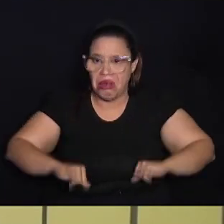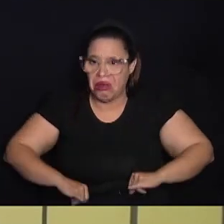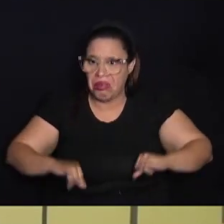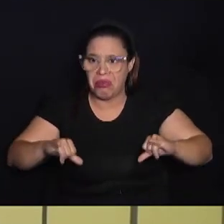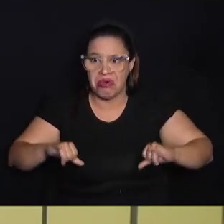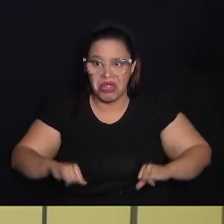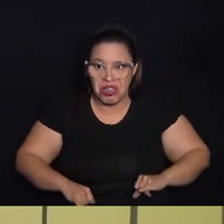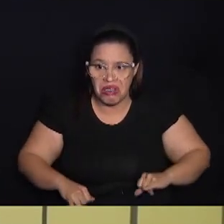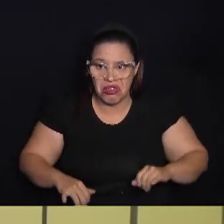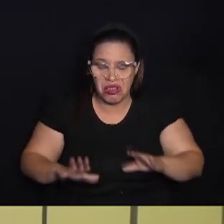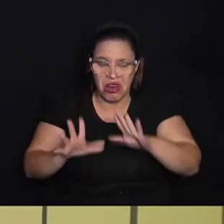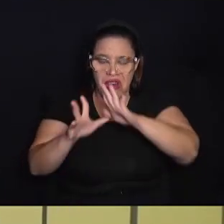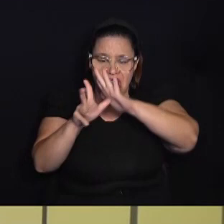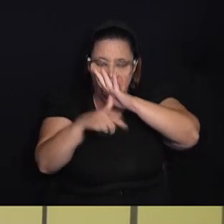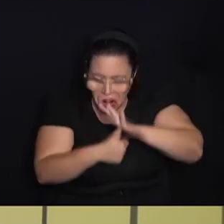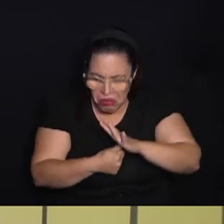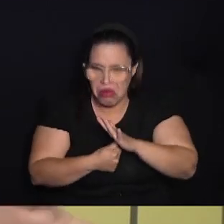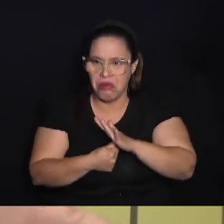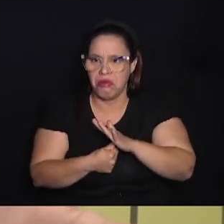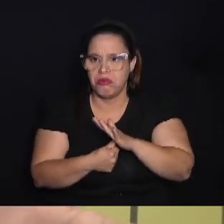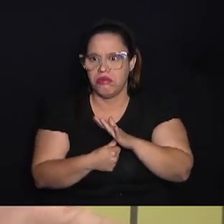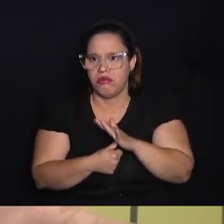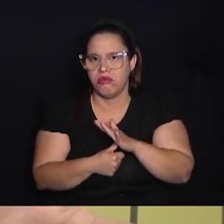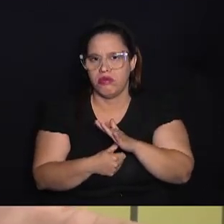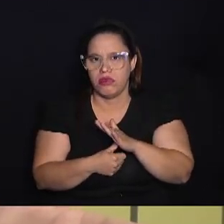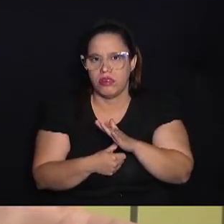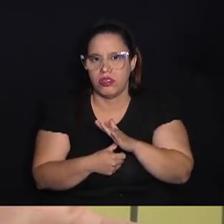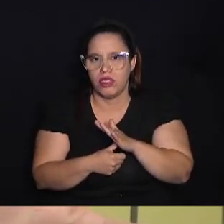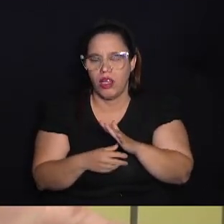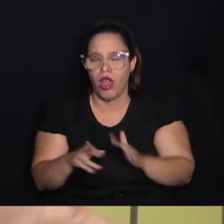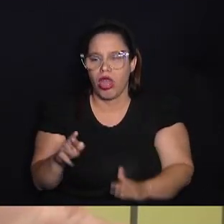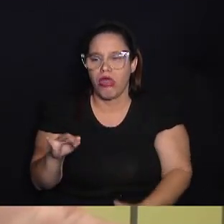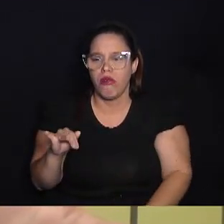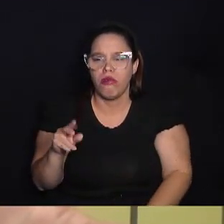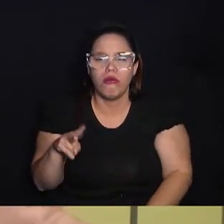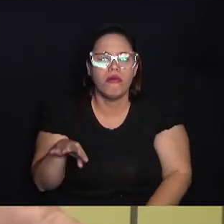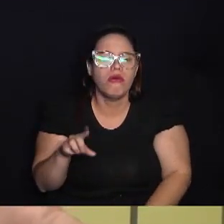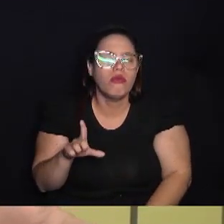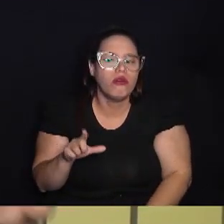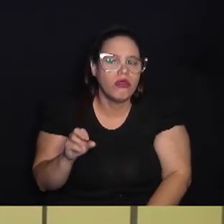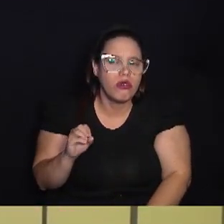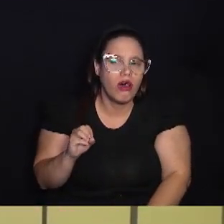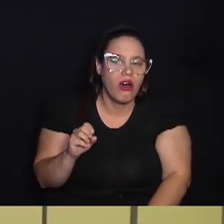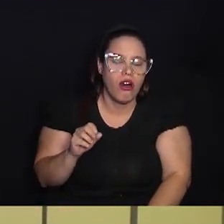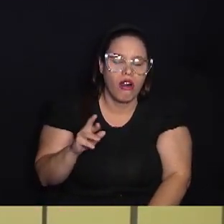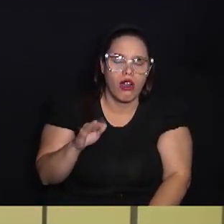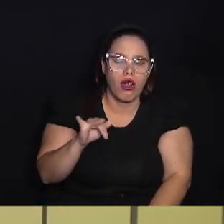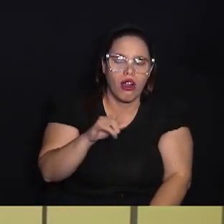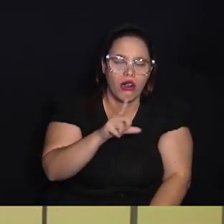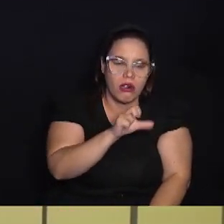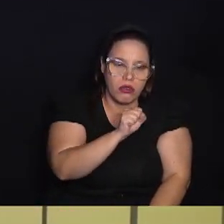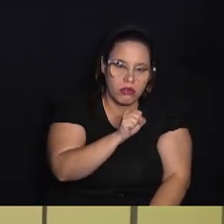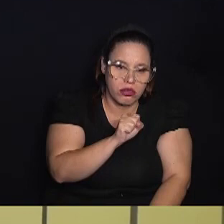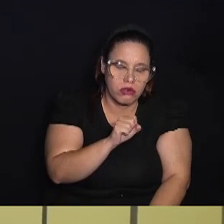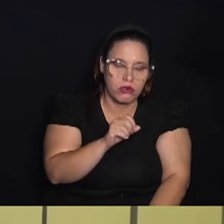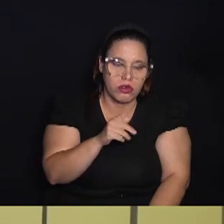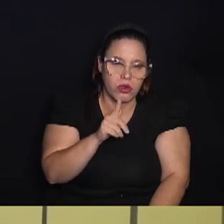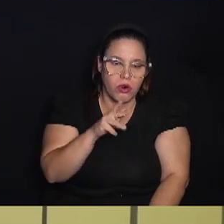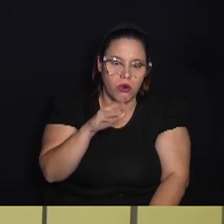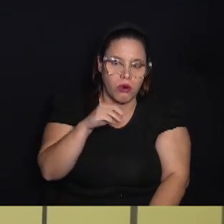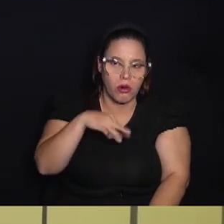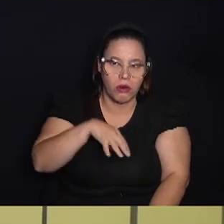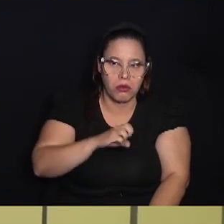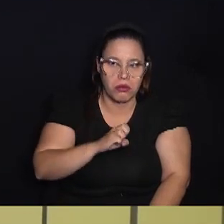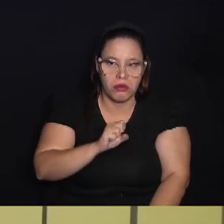outros lugares também a gente tem ali nos no o túmulo né o monumento túmulo de Carlos Gomes aí a gente vu tanto que sofre aquele espaço com a